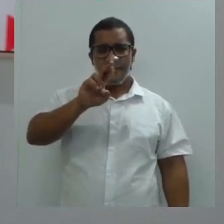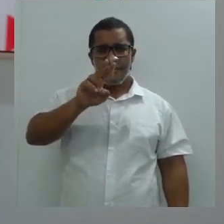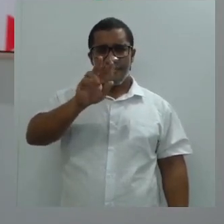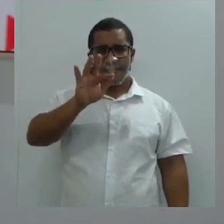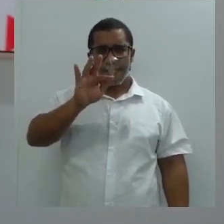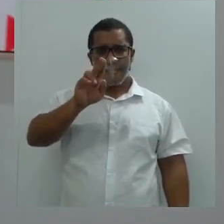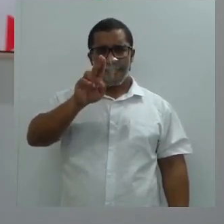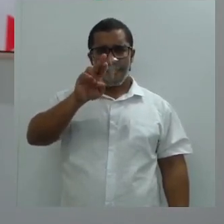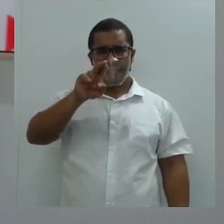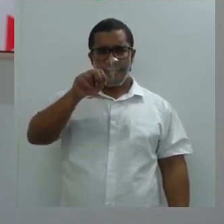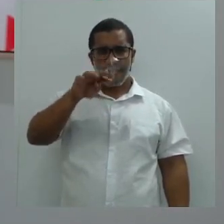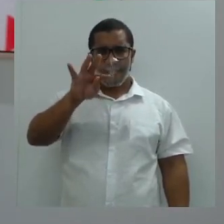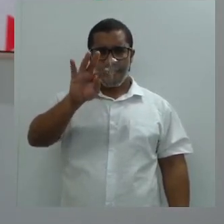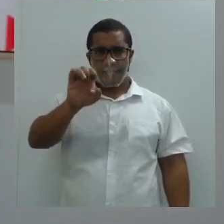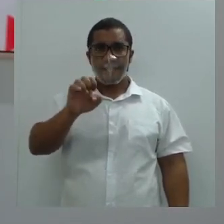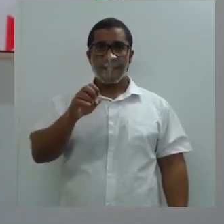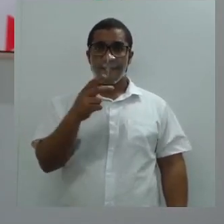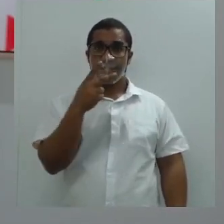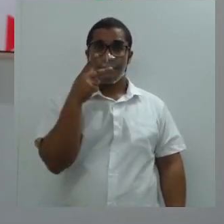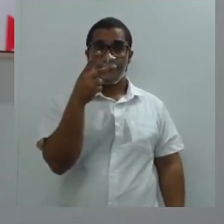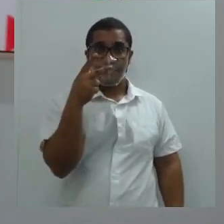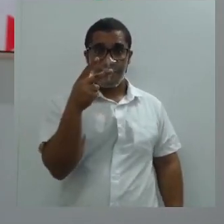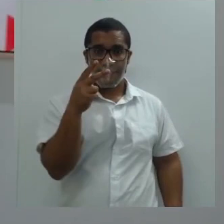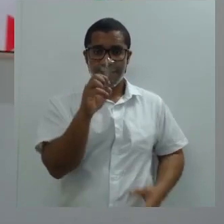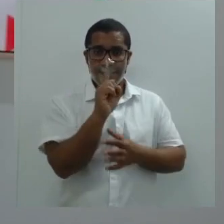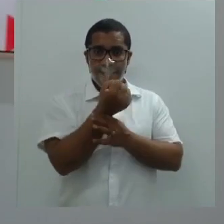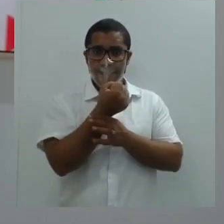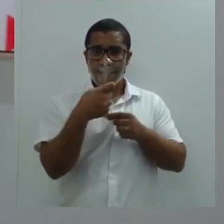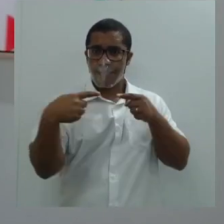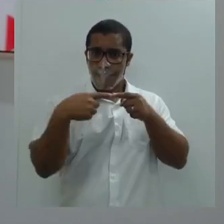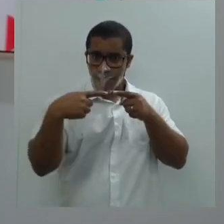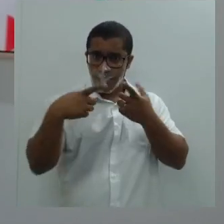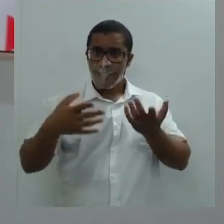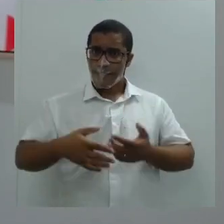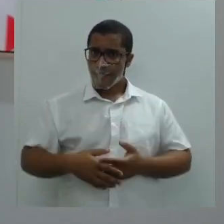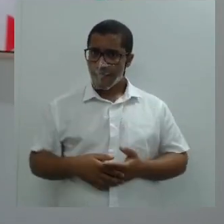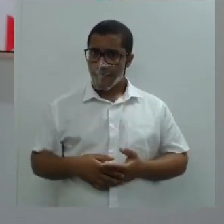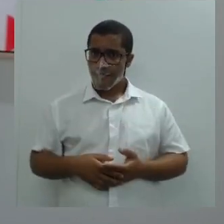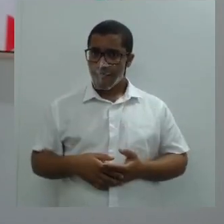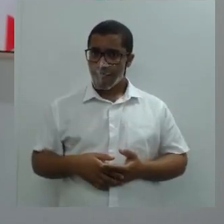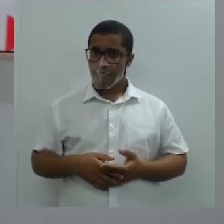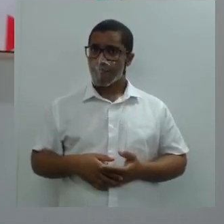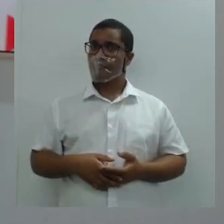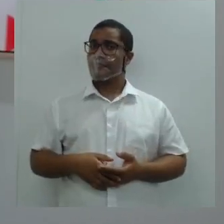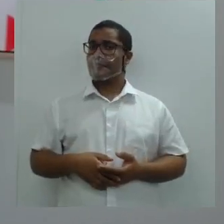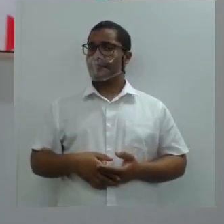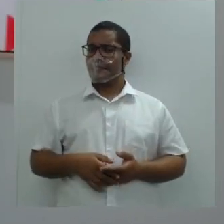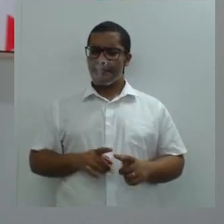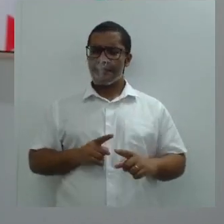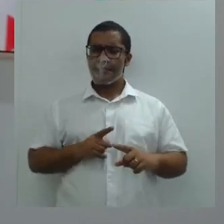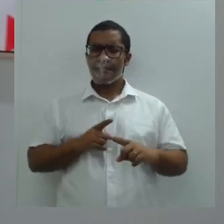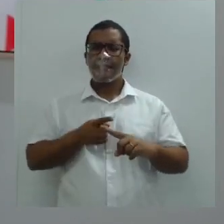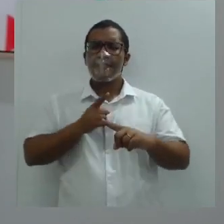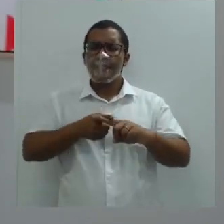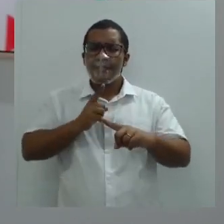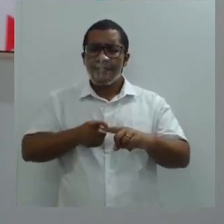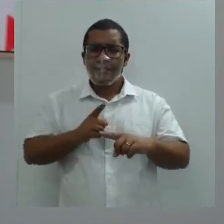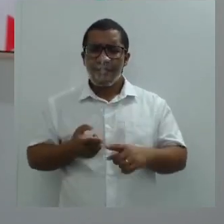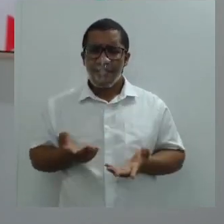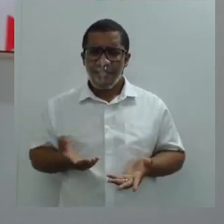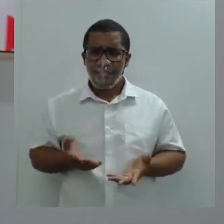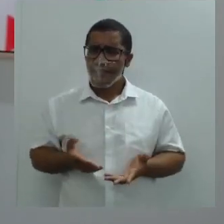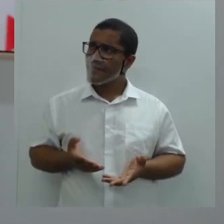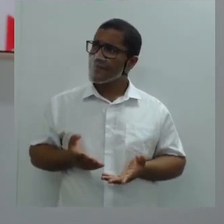gente tem duas junção de dois sistemas de segurança aí, tá certo? E por que isso acontece?